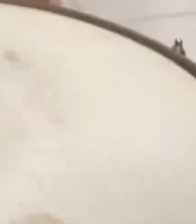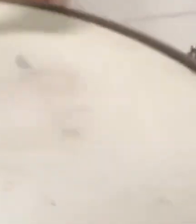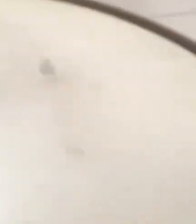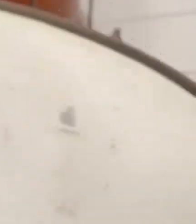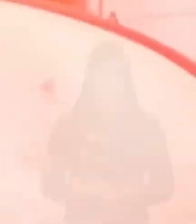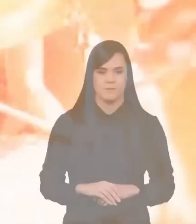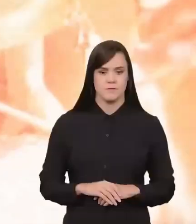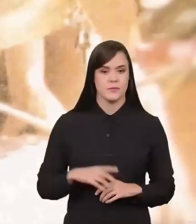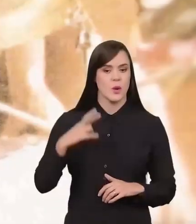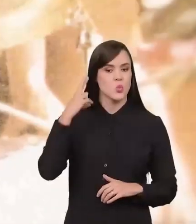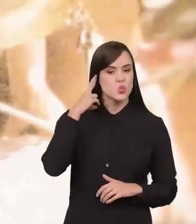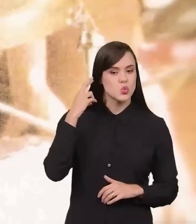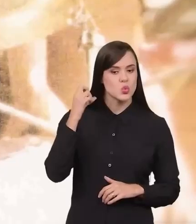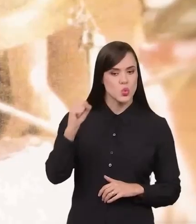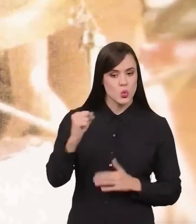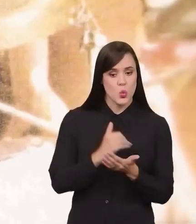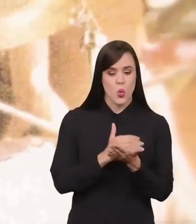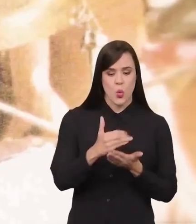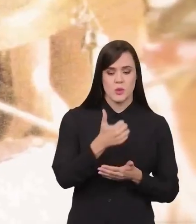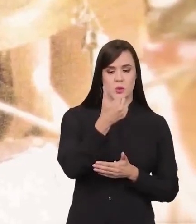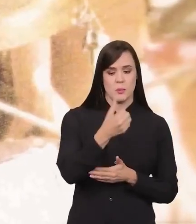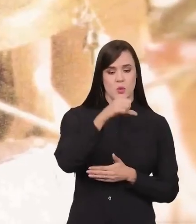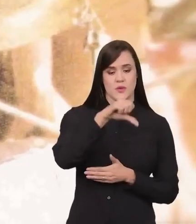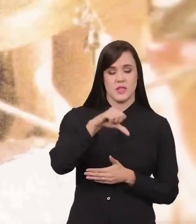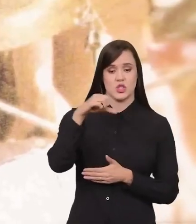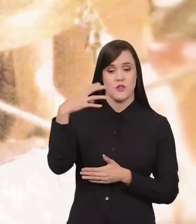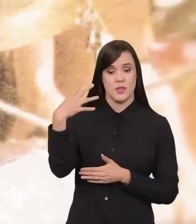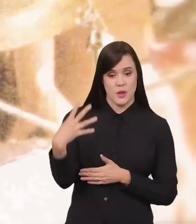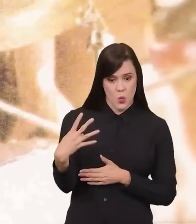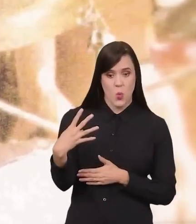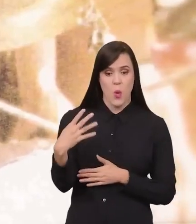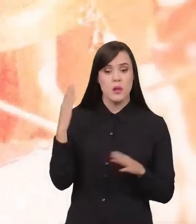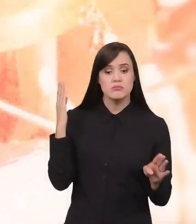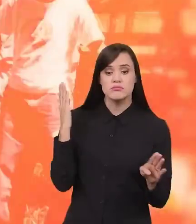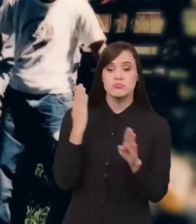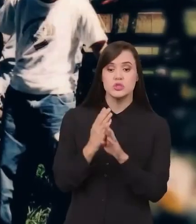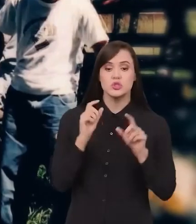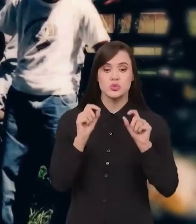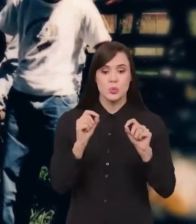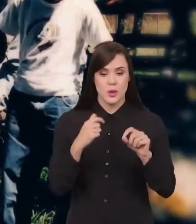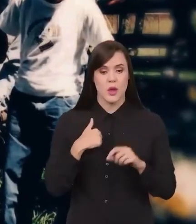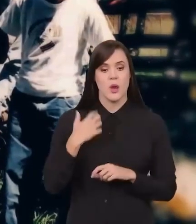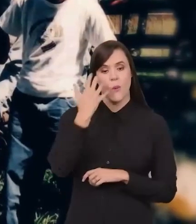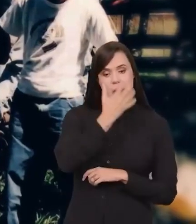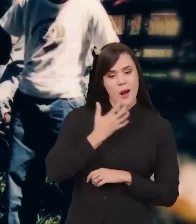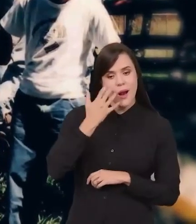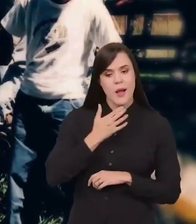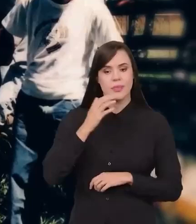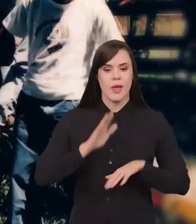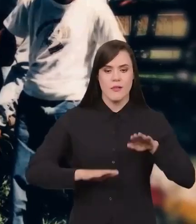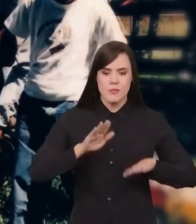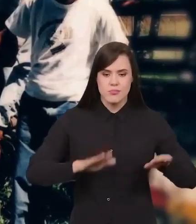O Surdodum ele surgiu em 1994 e ali descobriram que eu cantava em uma banda de